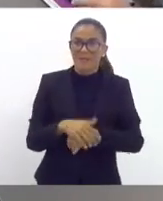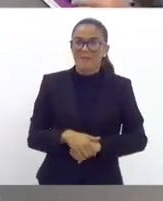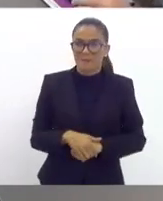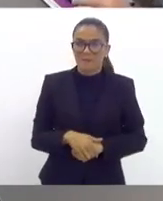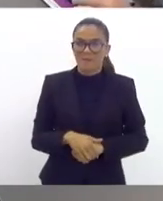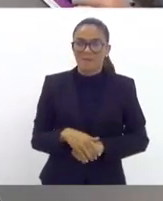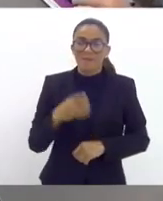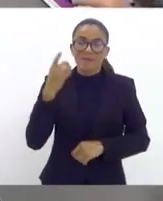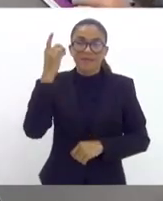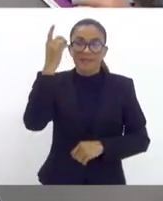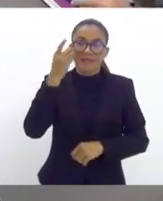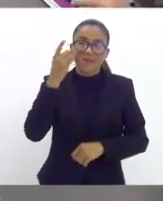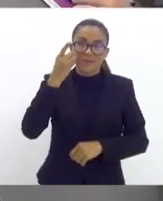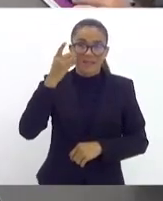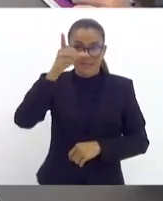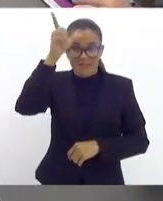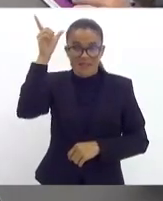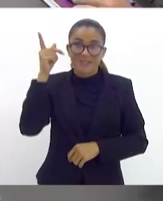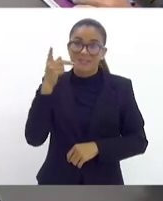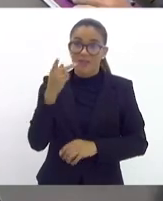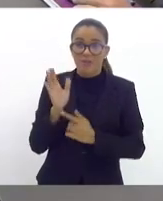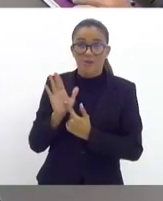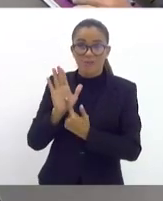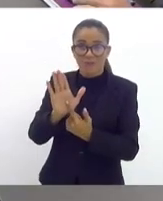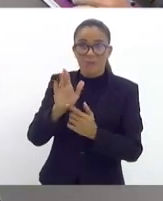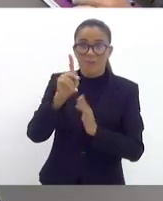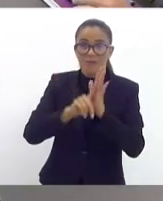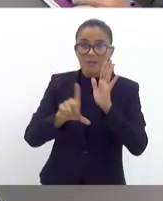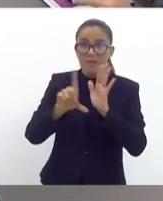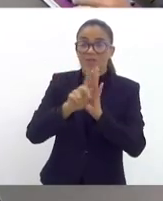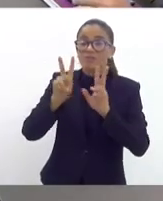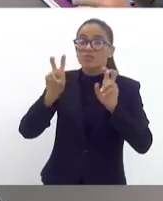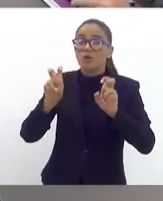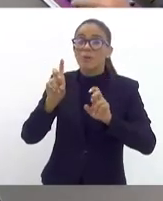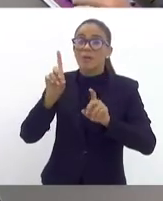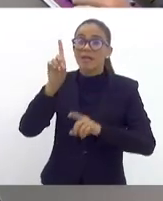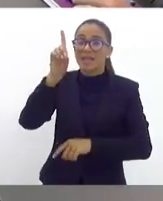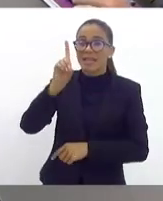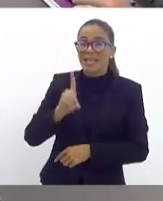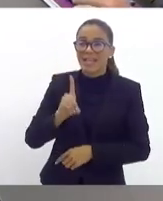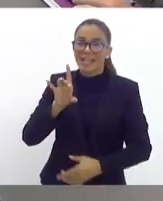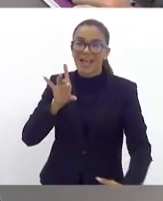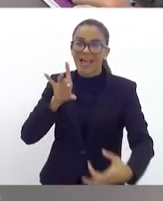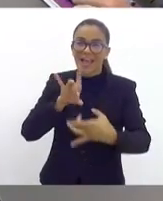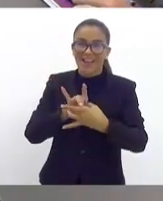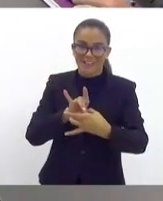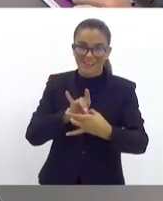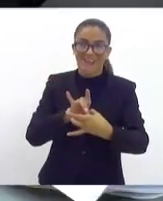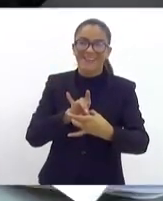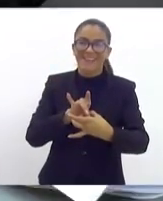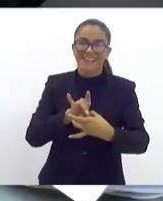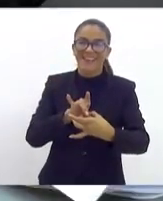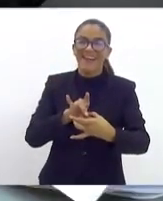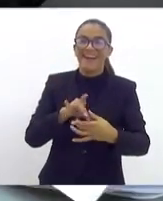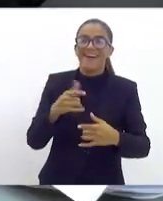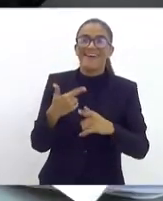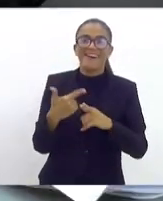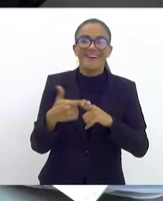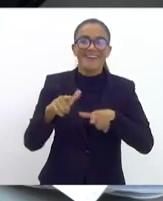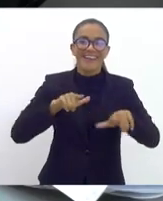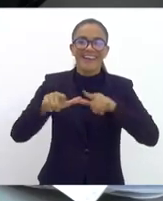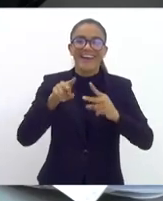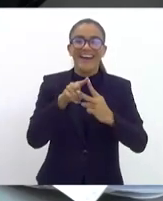eu vou apresentar um projeto Lei estabelecendo o direito à conexão O que é com trabalho